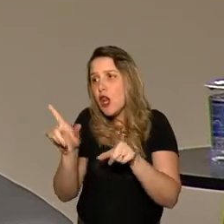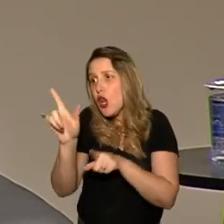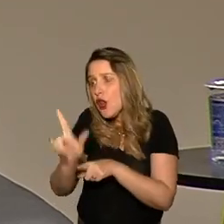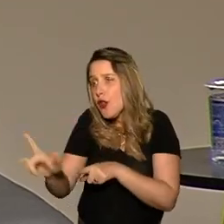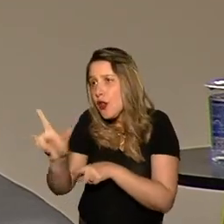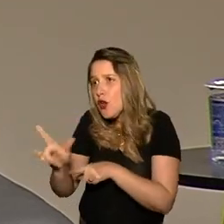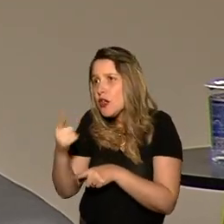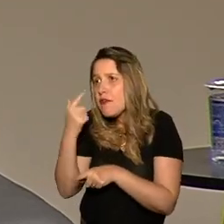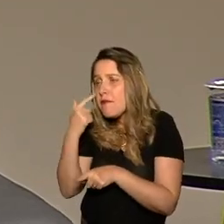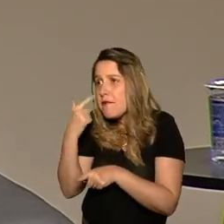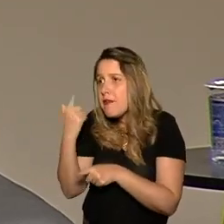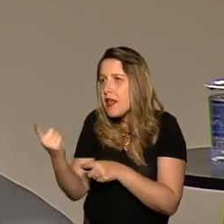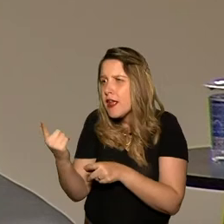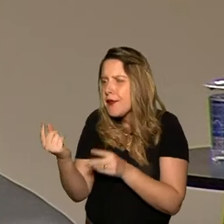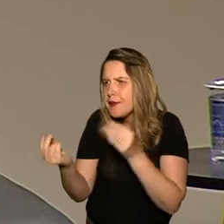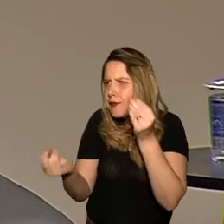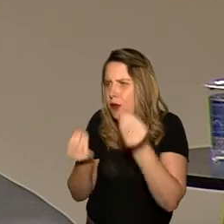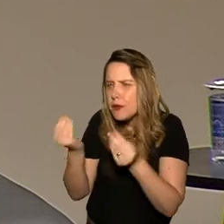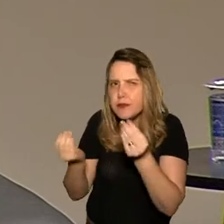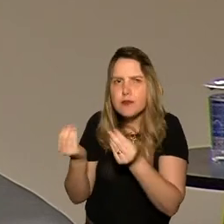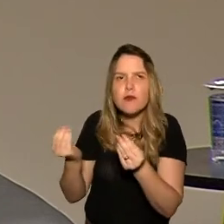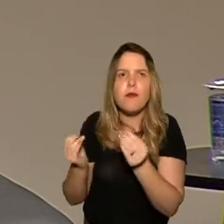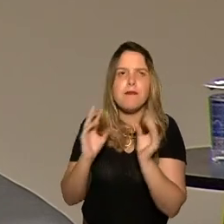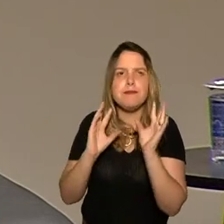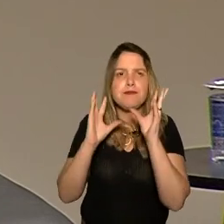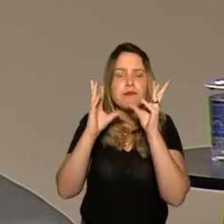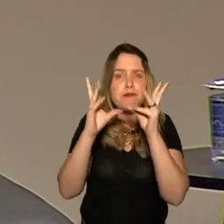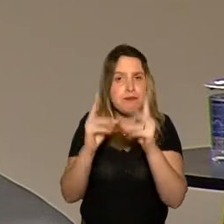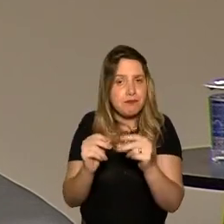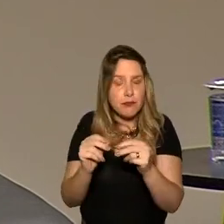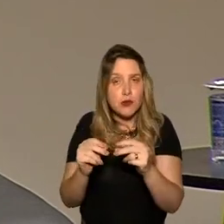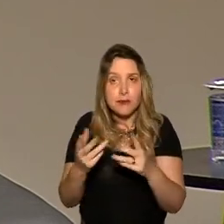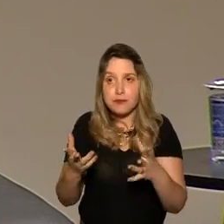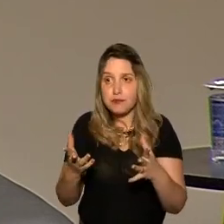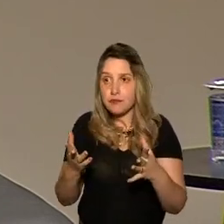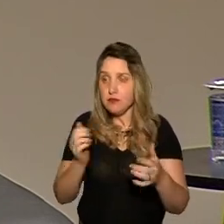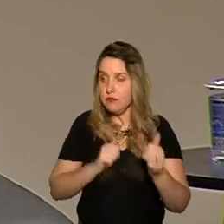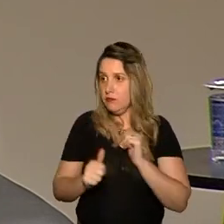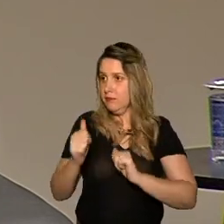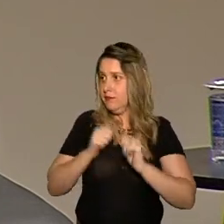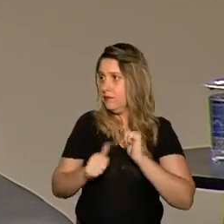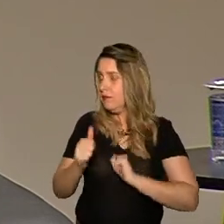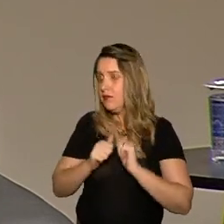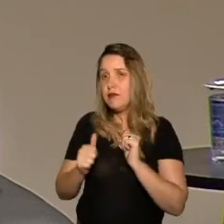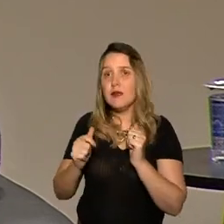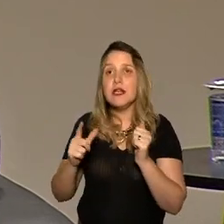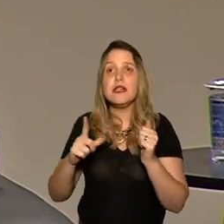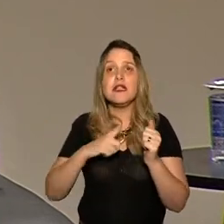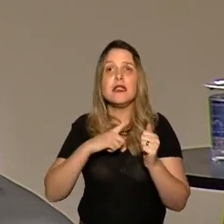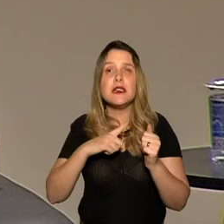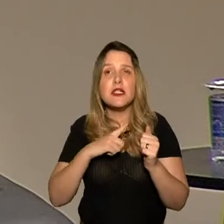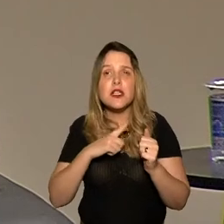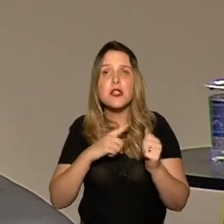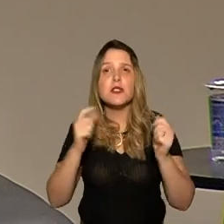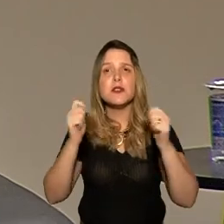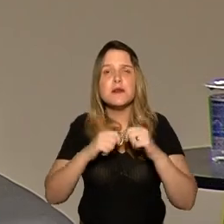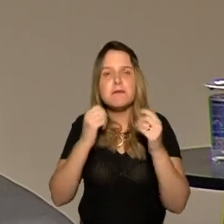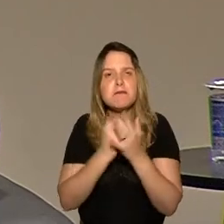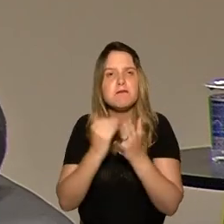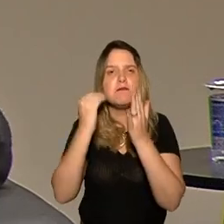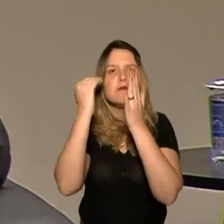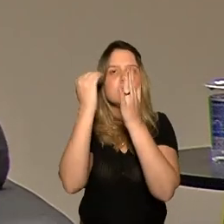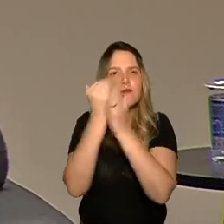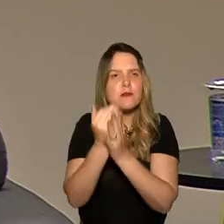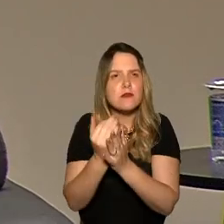lógica também de atribuição de notas enquanto a perspectiva informal teria a ver com uma dinâmica mais